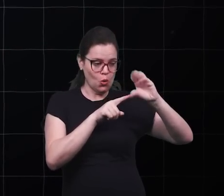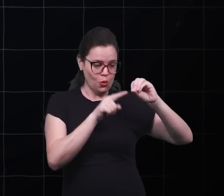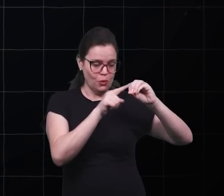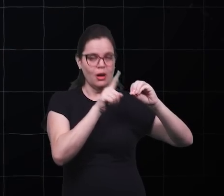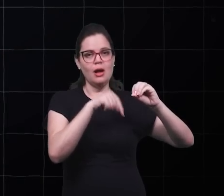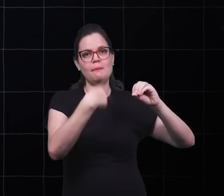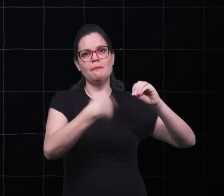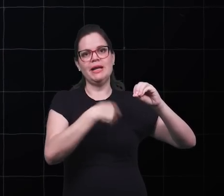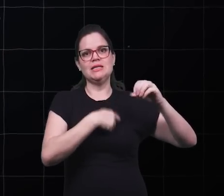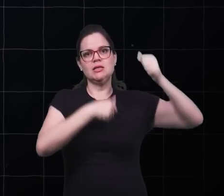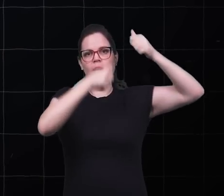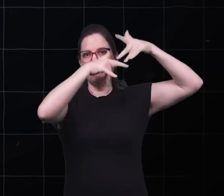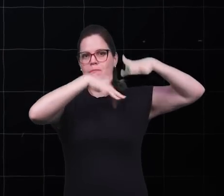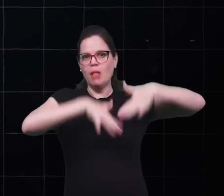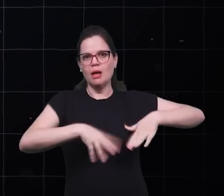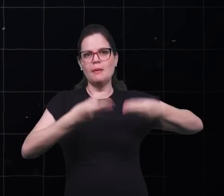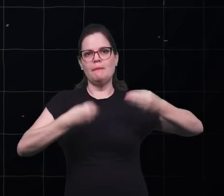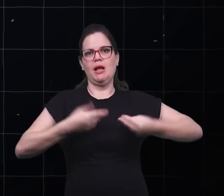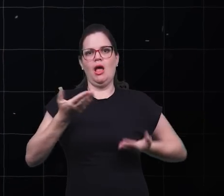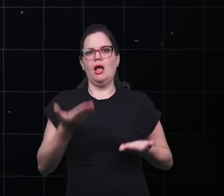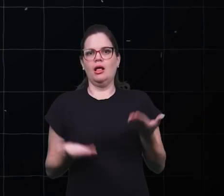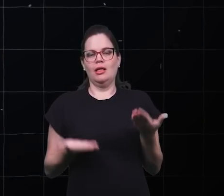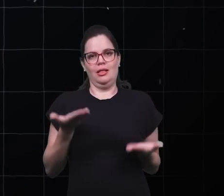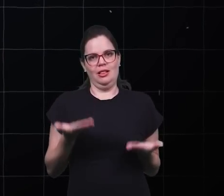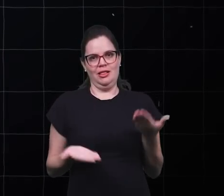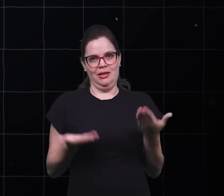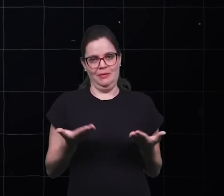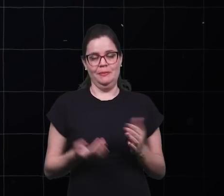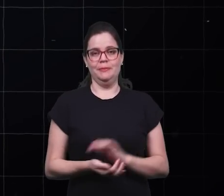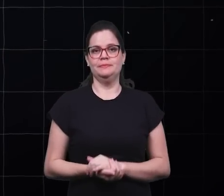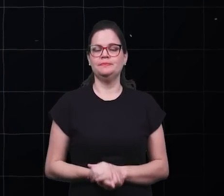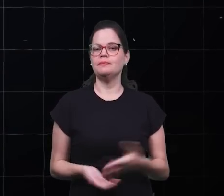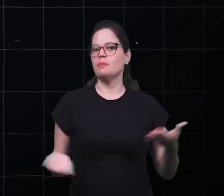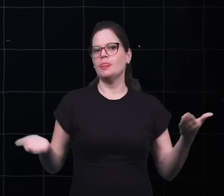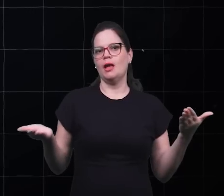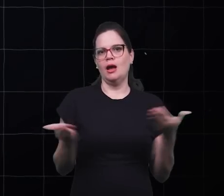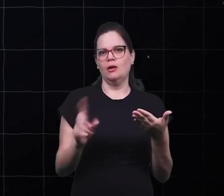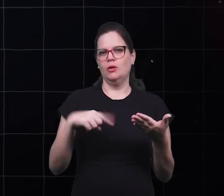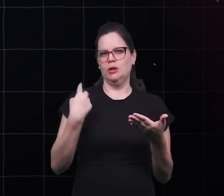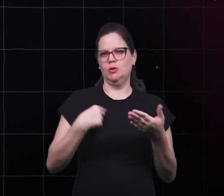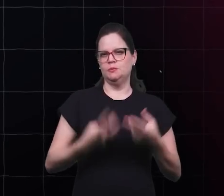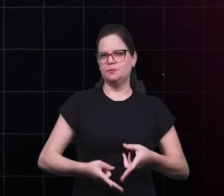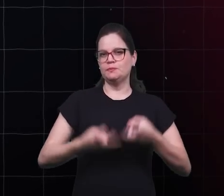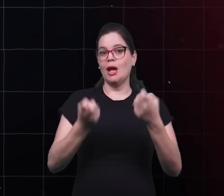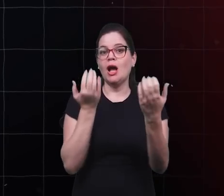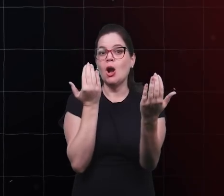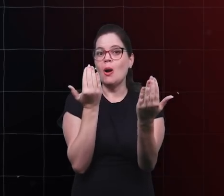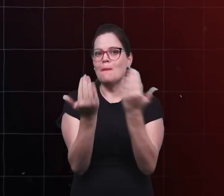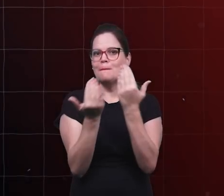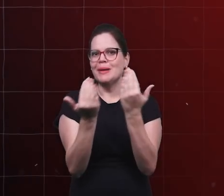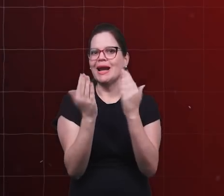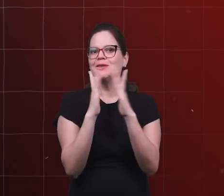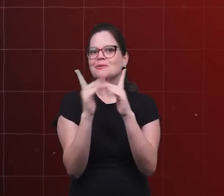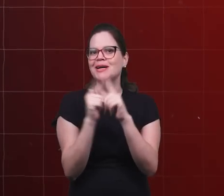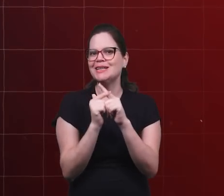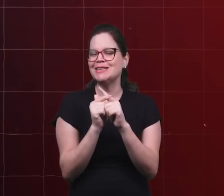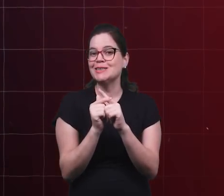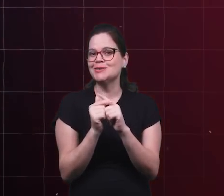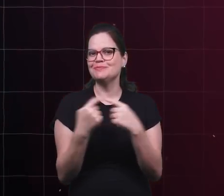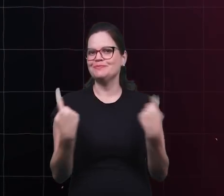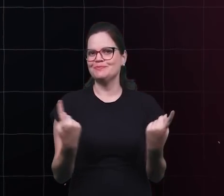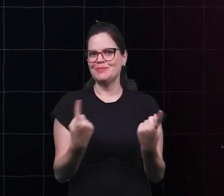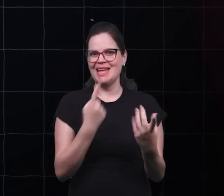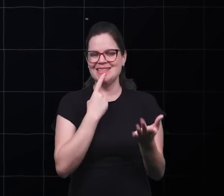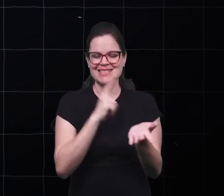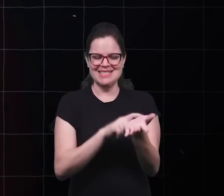do comando do cérebro. Aplicando isso do corpo de Cristo, em todas as situações, o sangue está levando